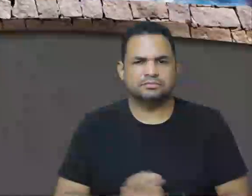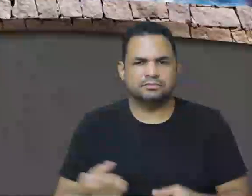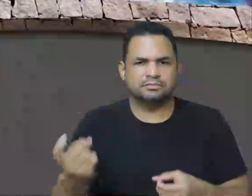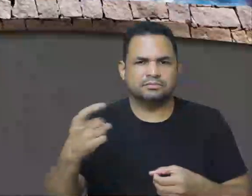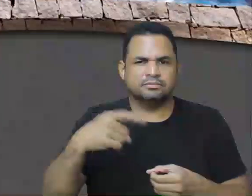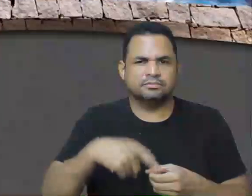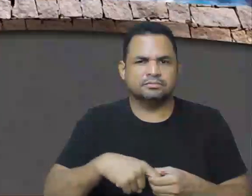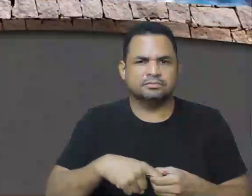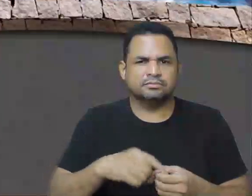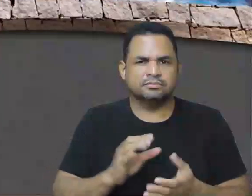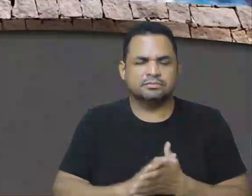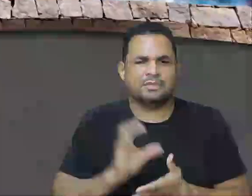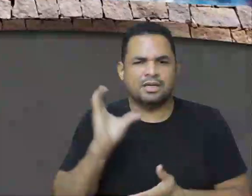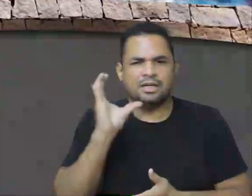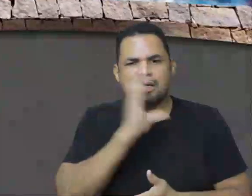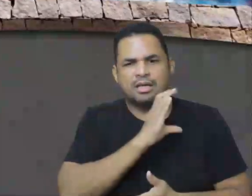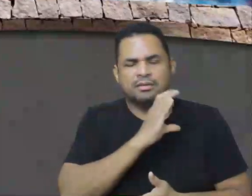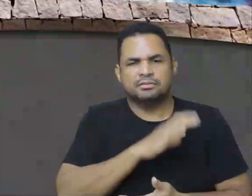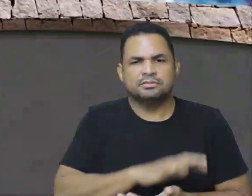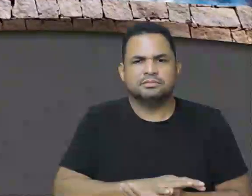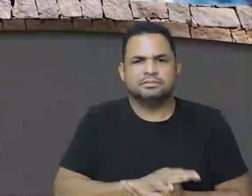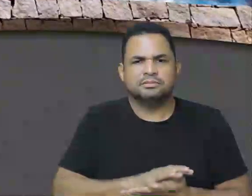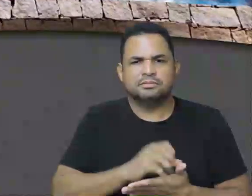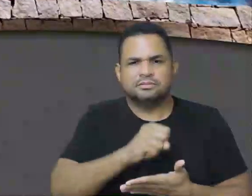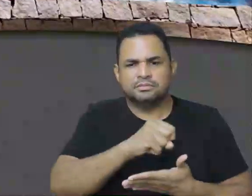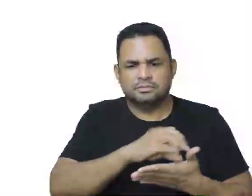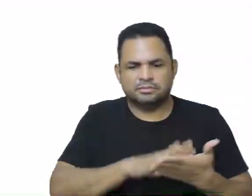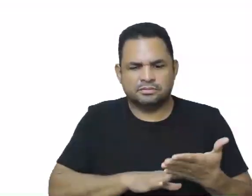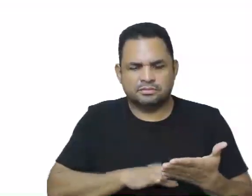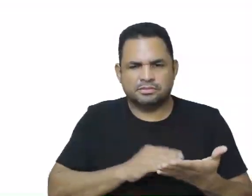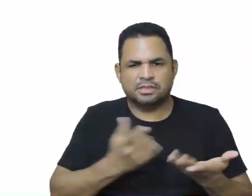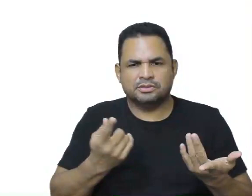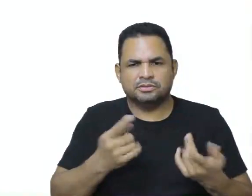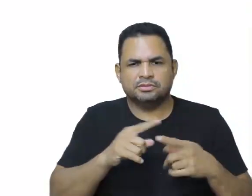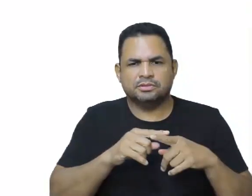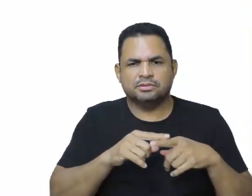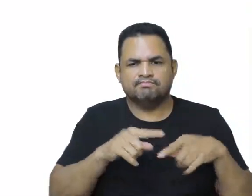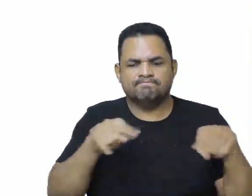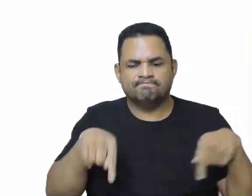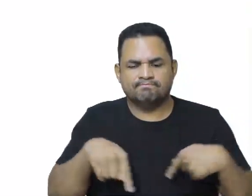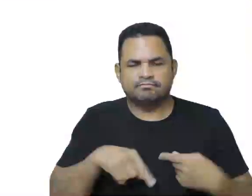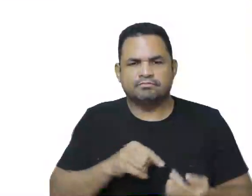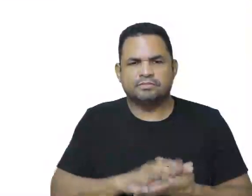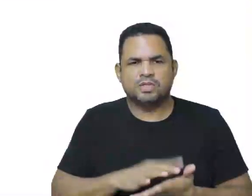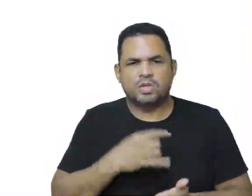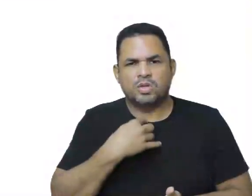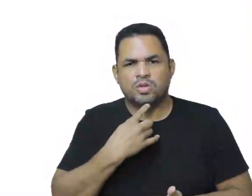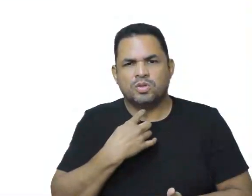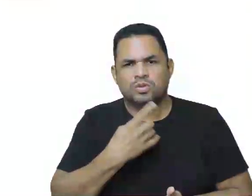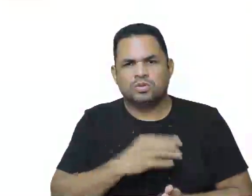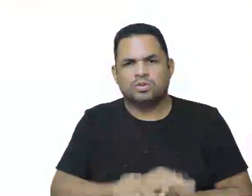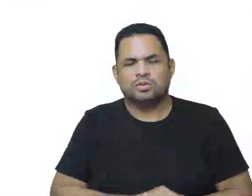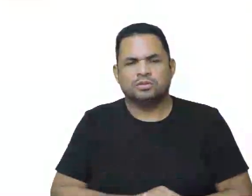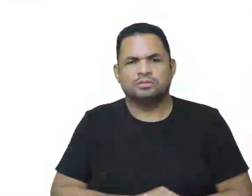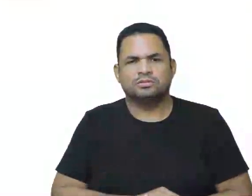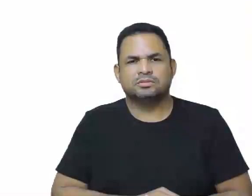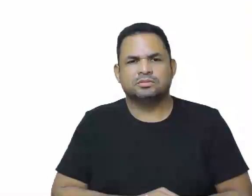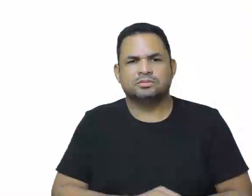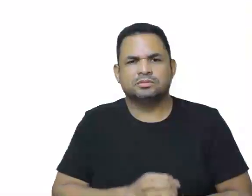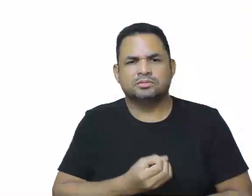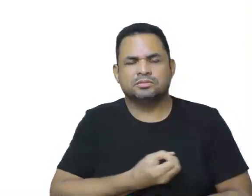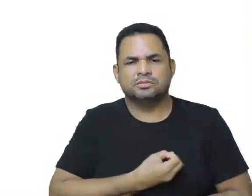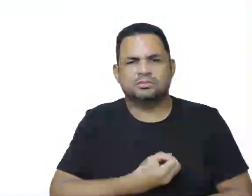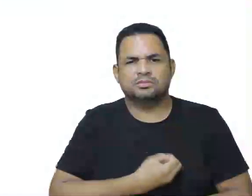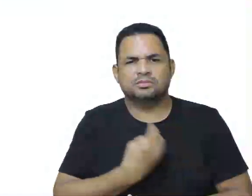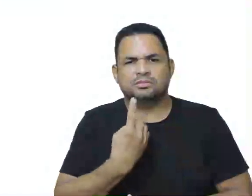Voltamos, galera. Foi rápido demais. Atividade de sala. Vamos lá. Tirando as dúvidas. Questão